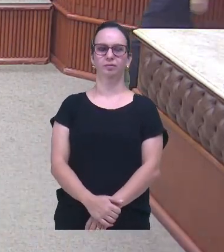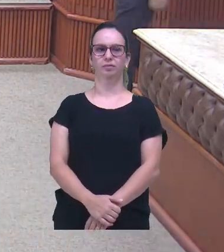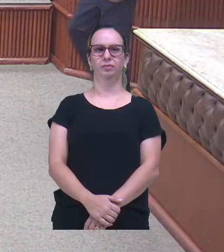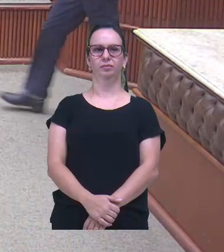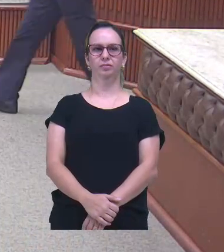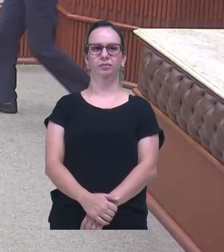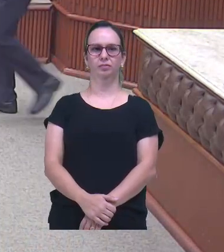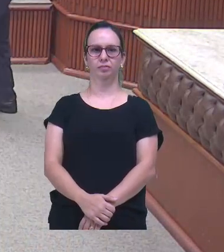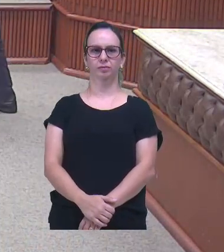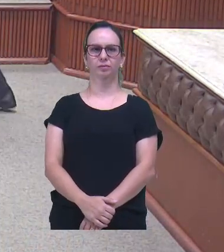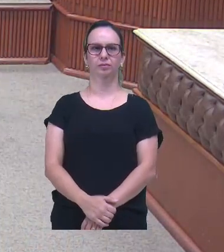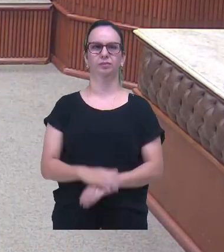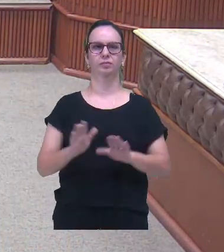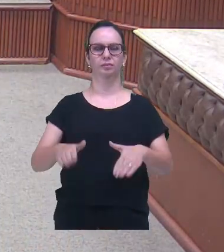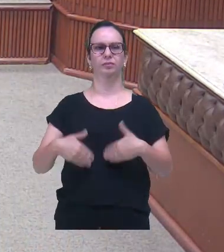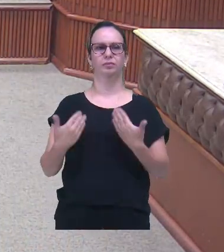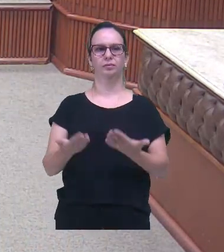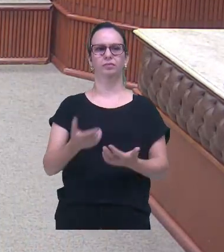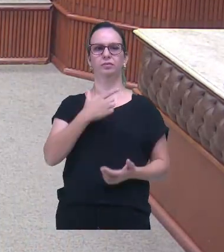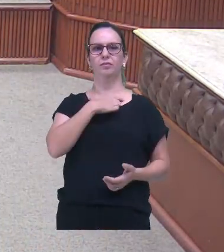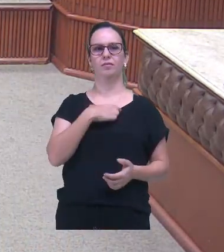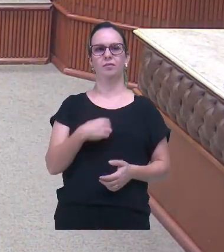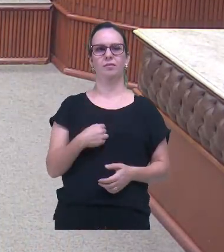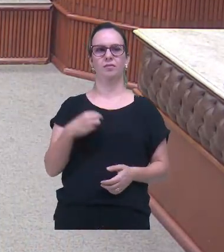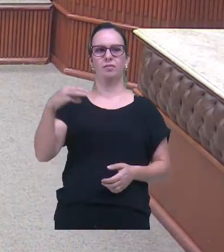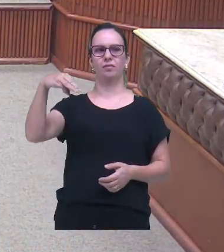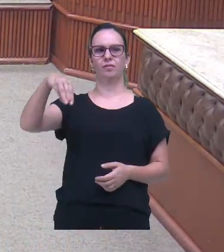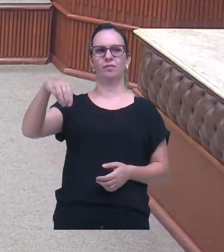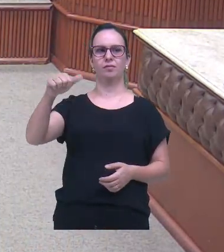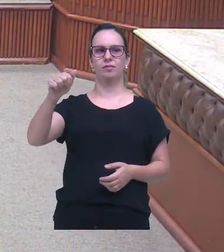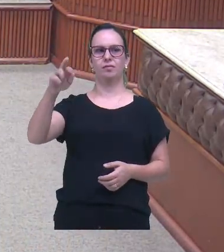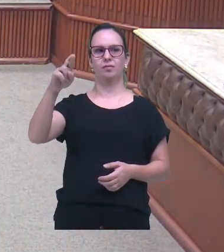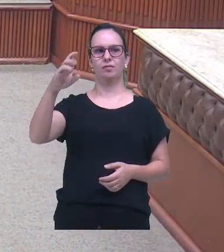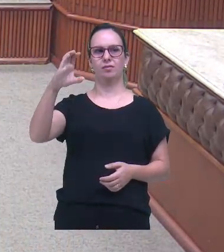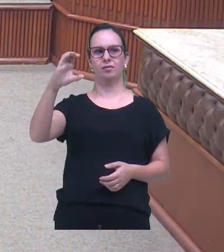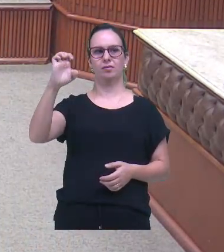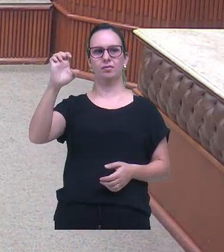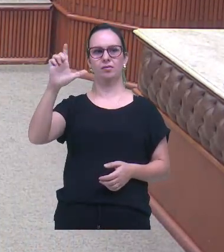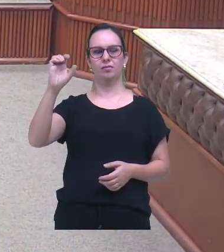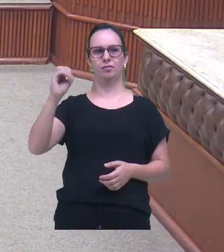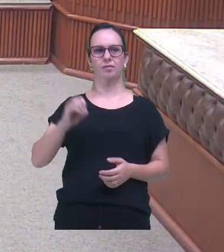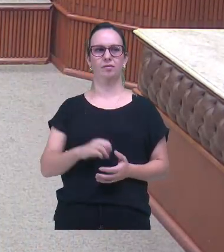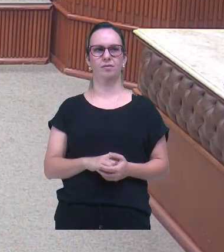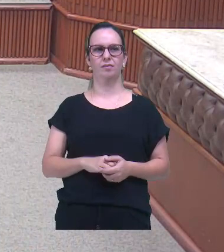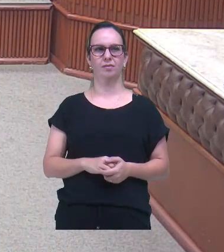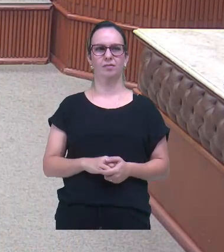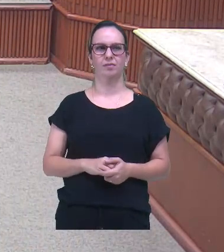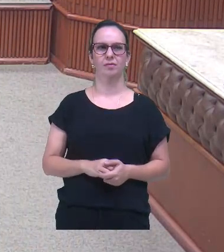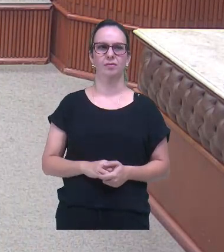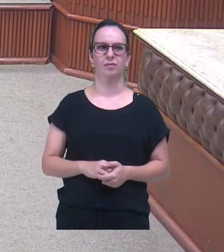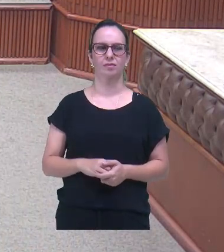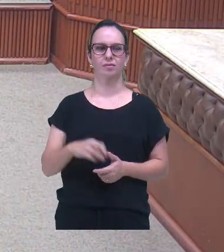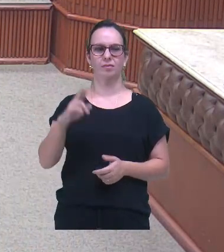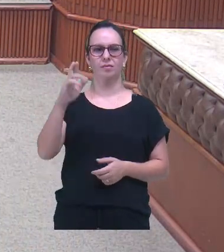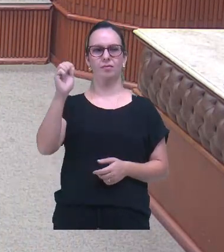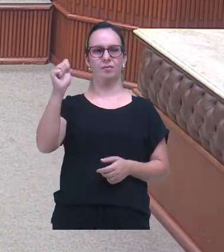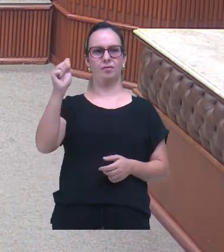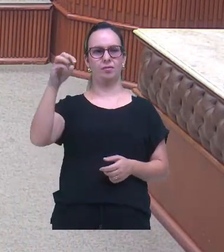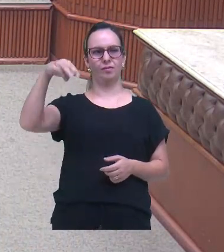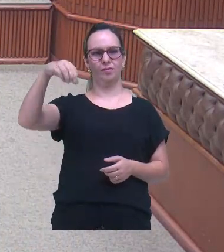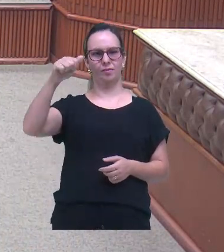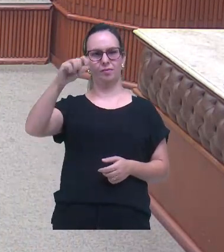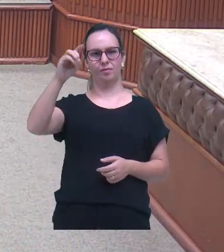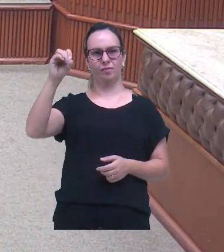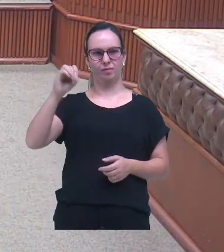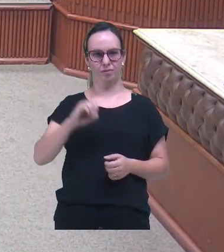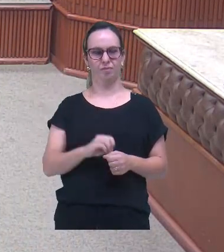Para fazer a entrega da medalha ao Dr. Marcelo Armstrong Nunes, convido o senhor presidente da Câmara Municipal, excelentíssimo senhor Luiz